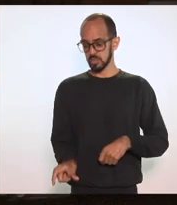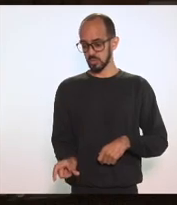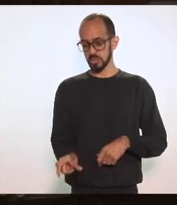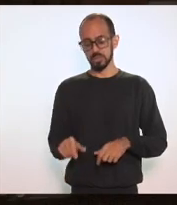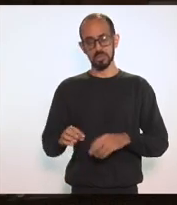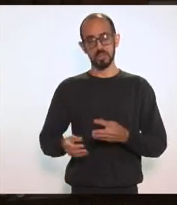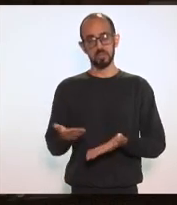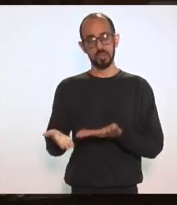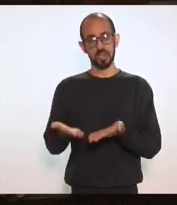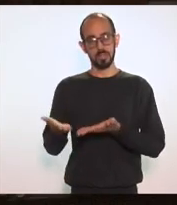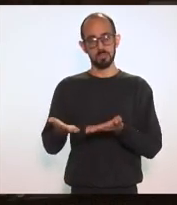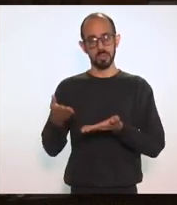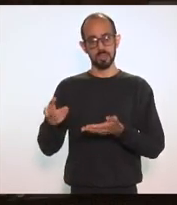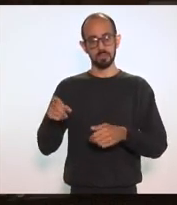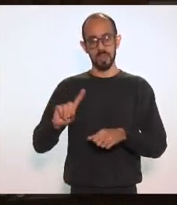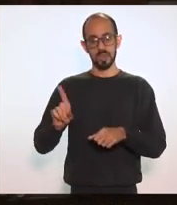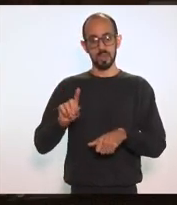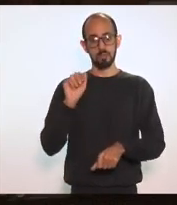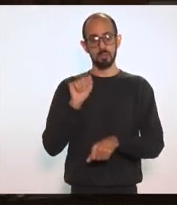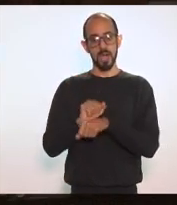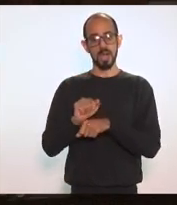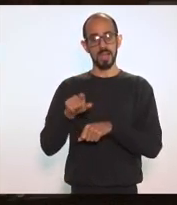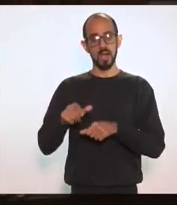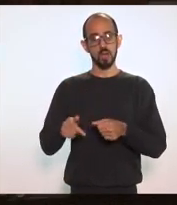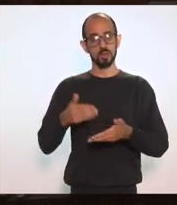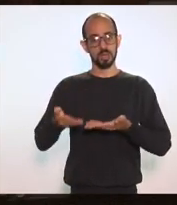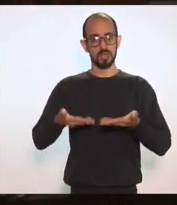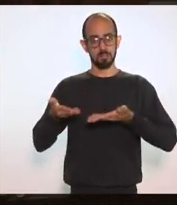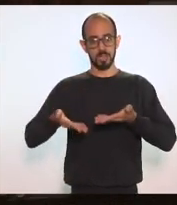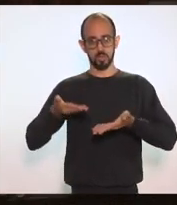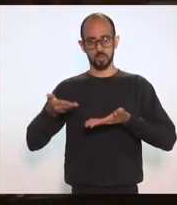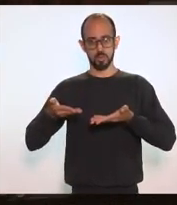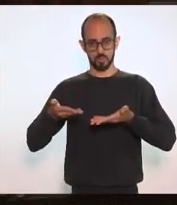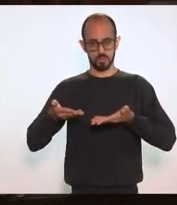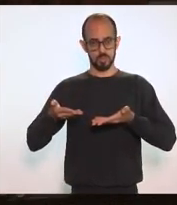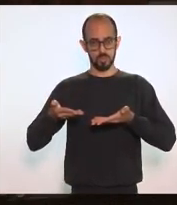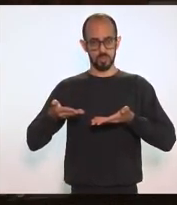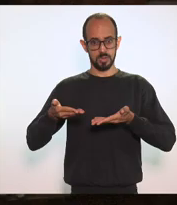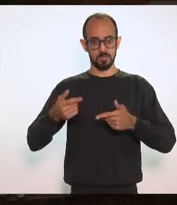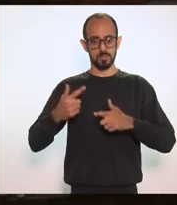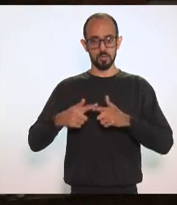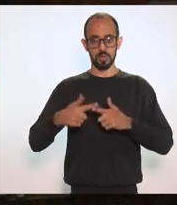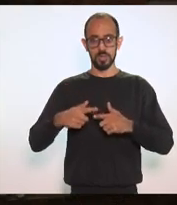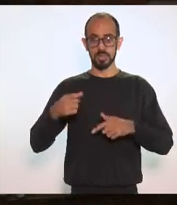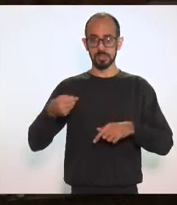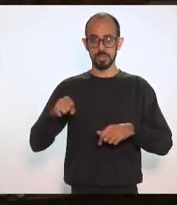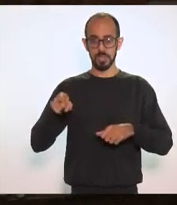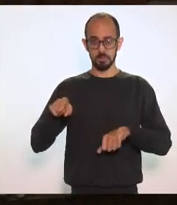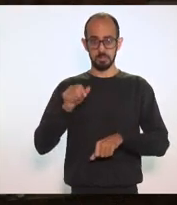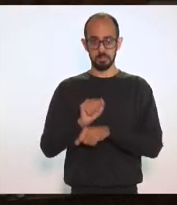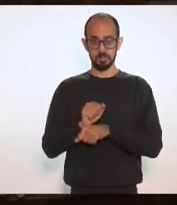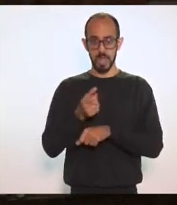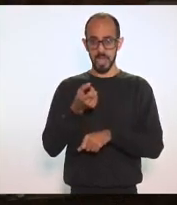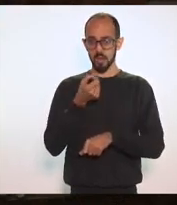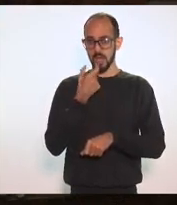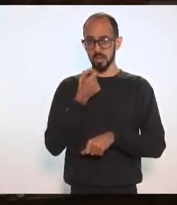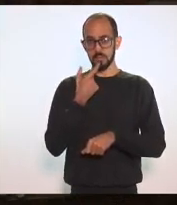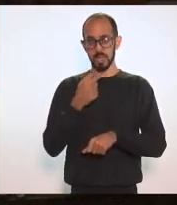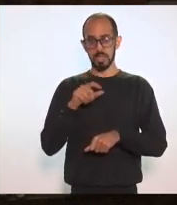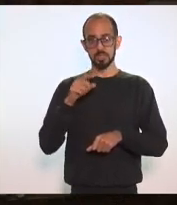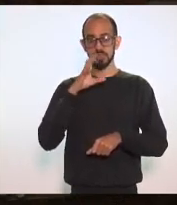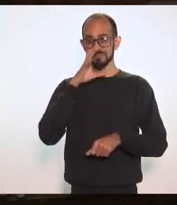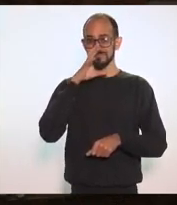tratamento para que não interrompam o tratamento, deputado Milton Rangel, porque, na verdade, a tuberculose